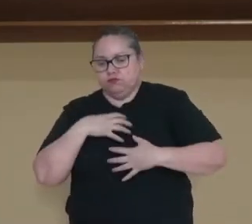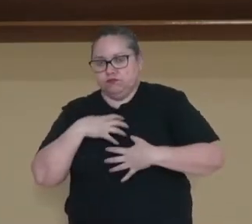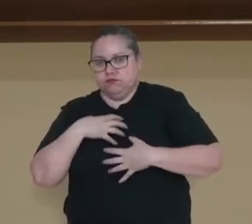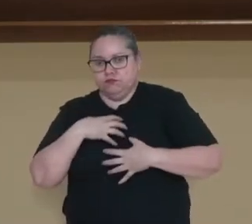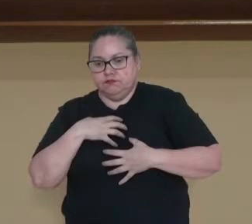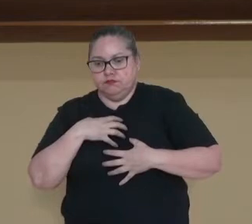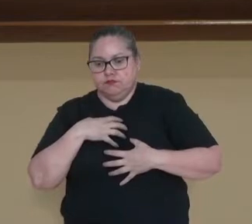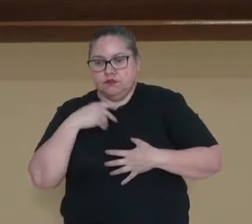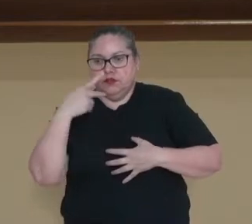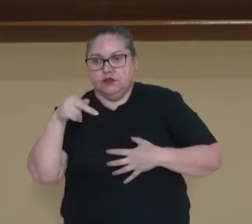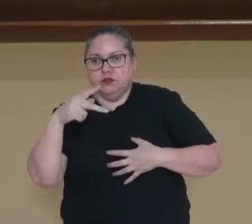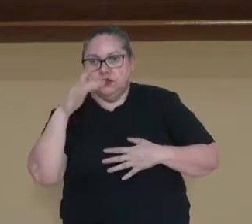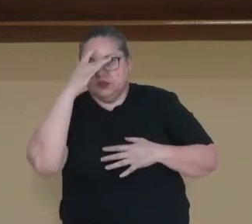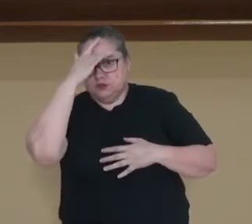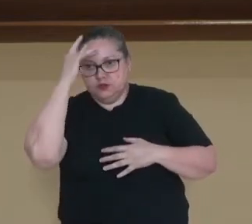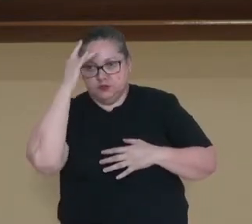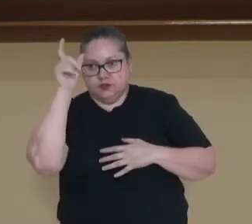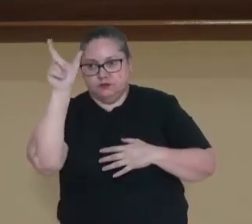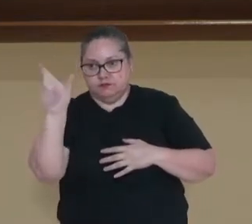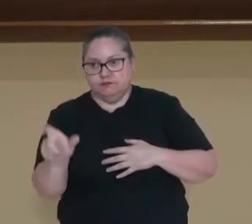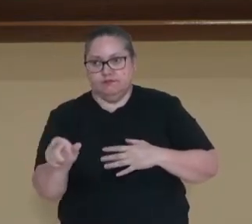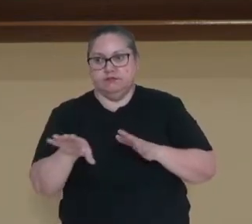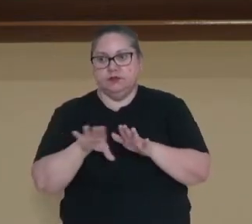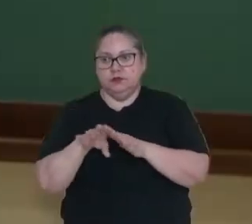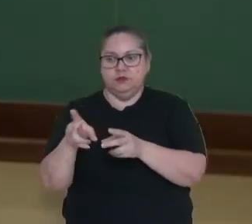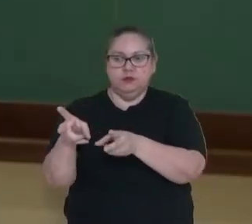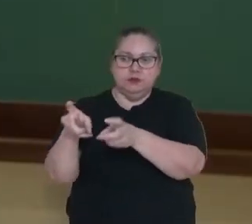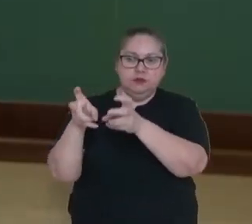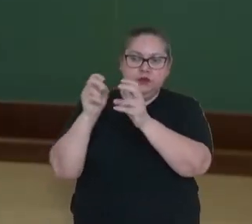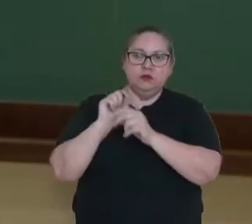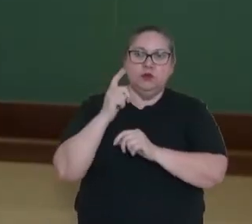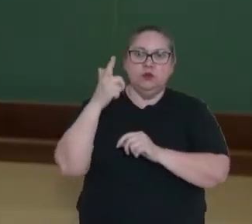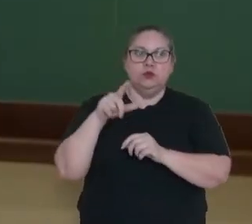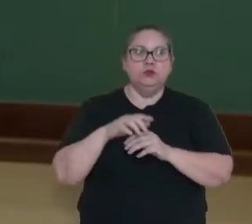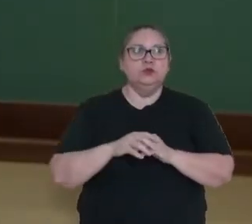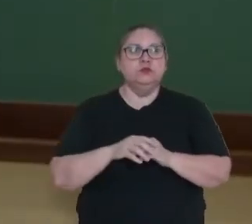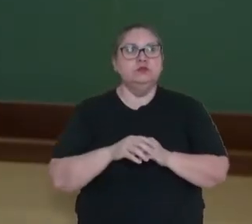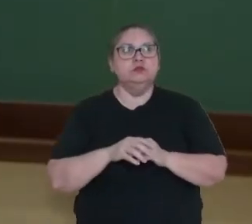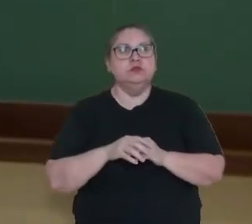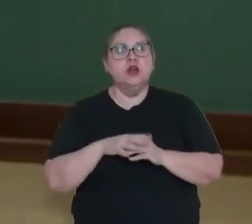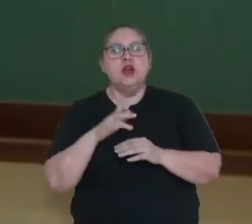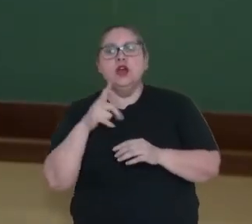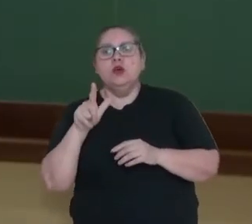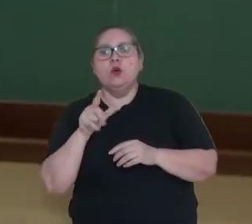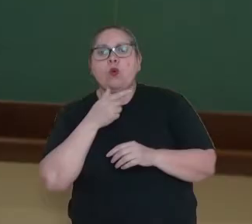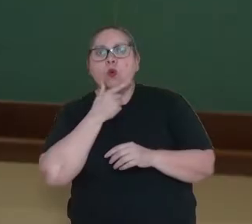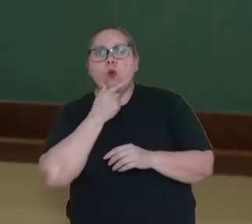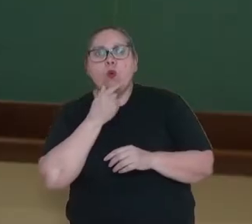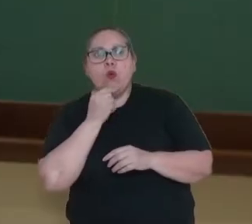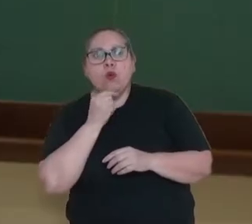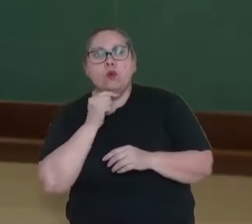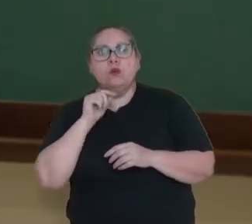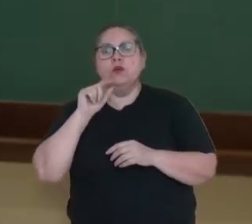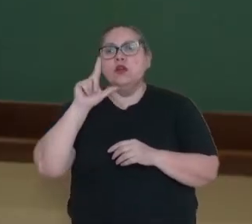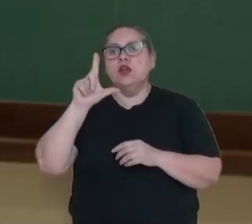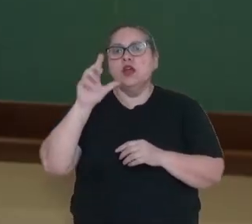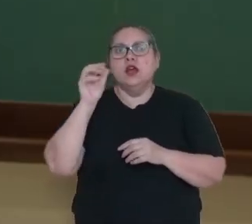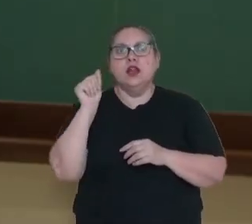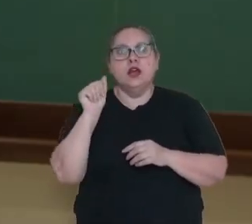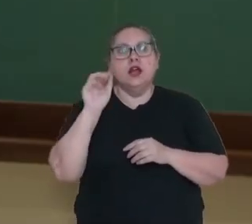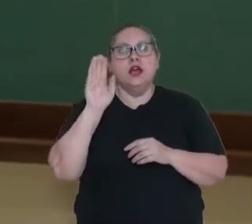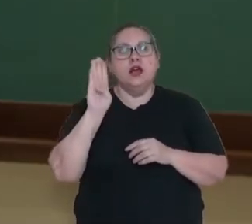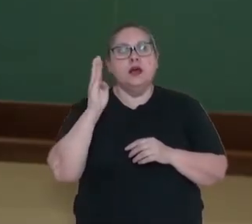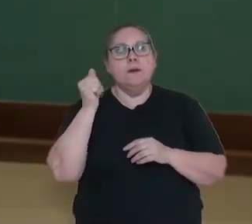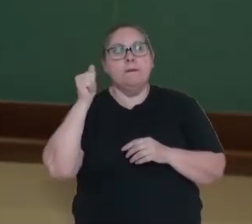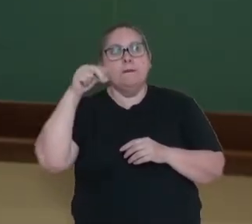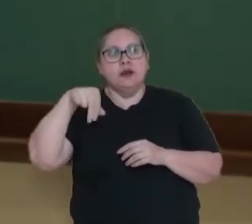nós e nas outras pessoas também, tá? Olha só, Laban, que foi um estudioso da dança, dos